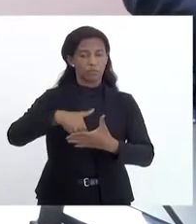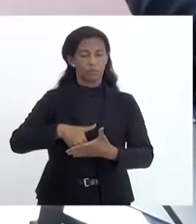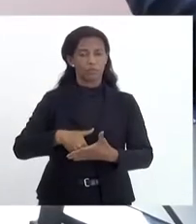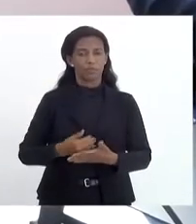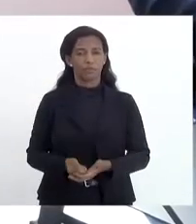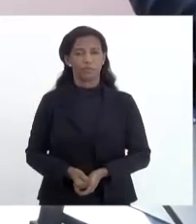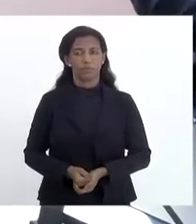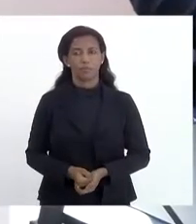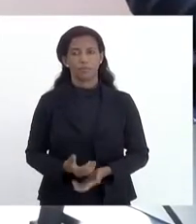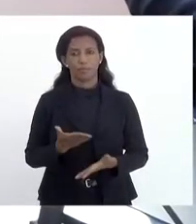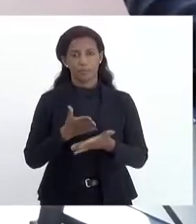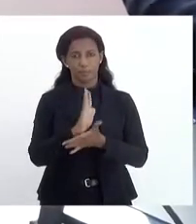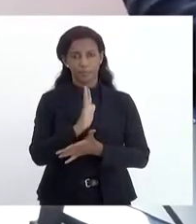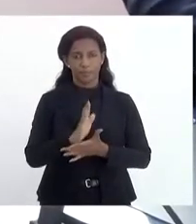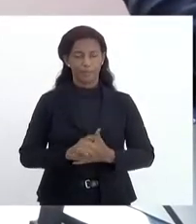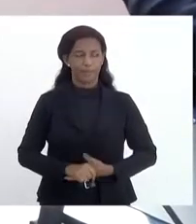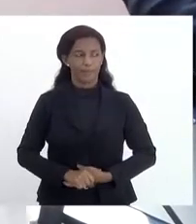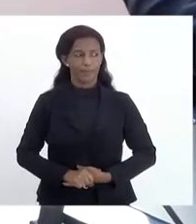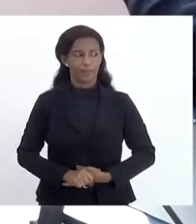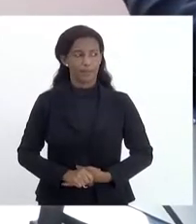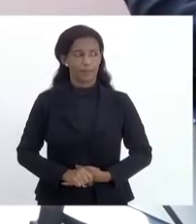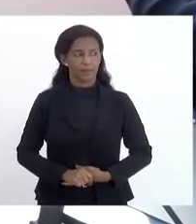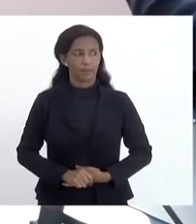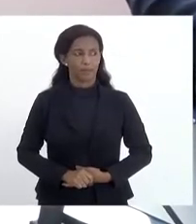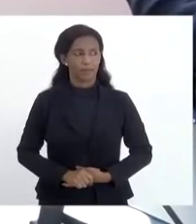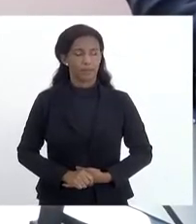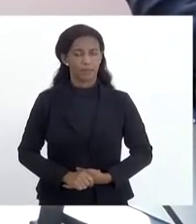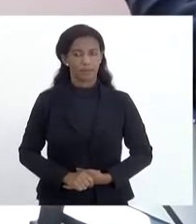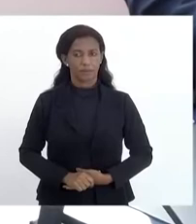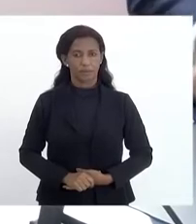votação, aprovado.